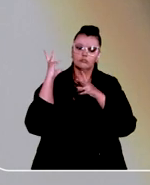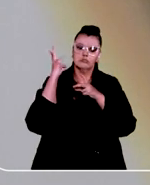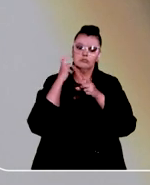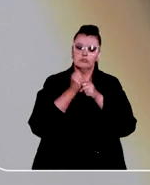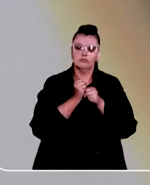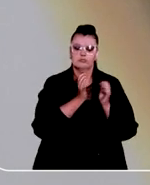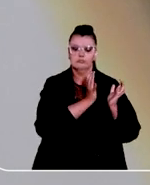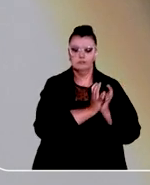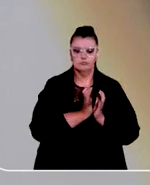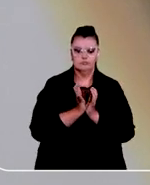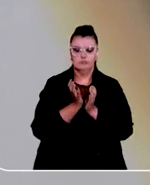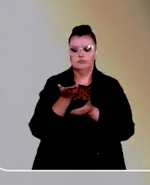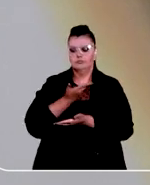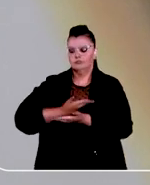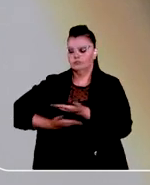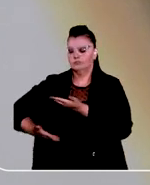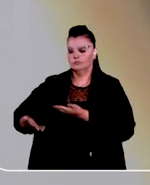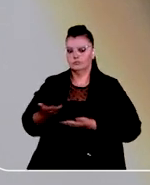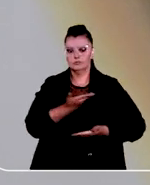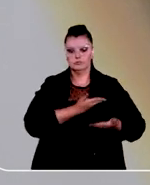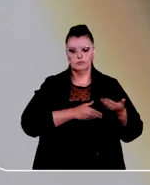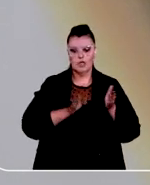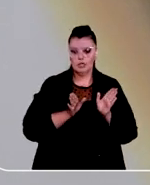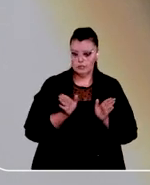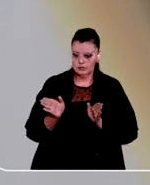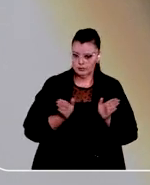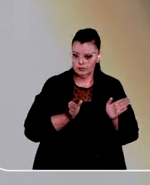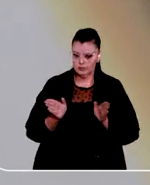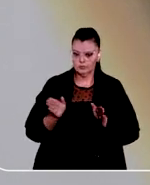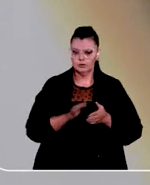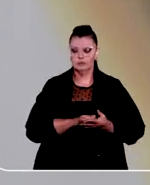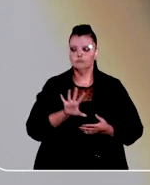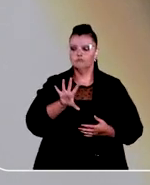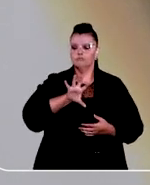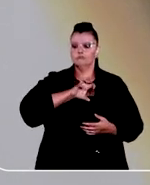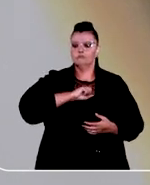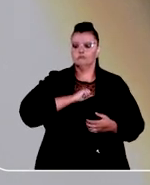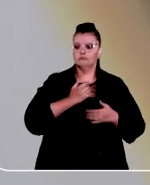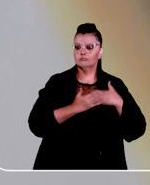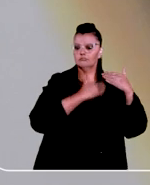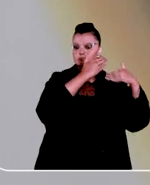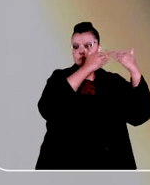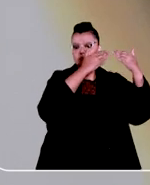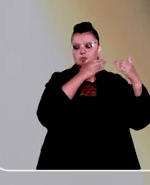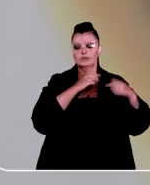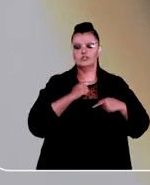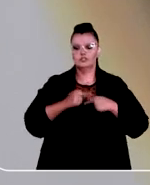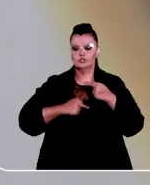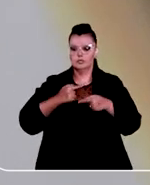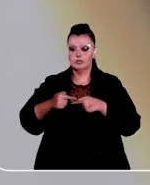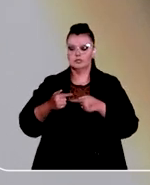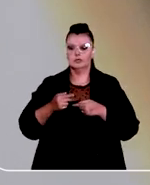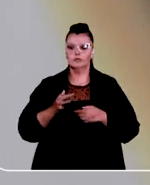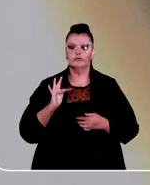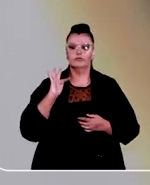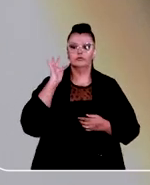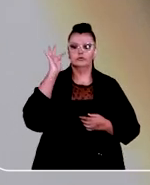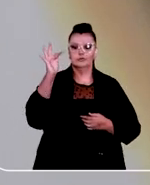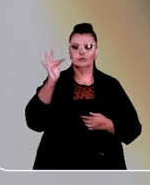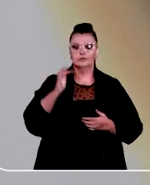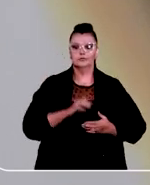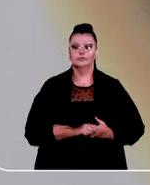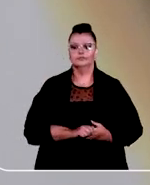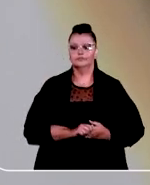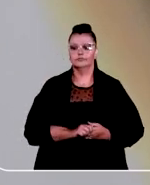caminhos para o futuro essa renovação representa o nosso comprometimento em preservar a rica trajetória